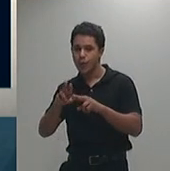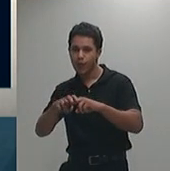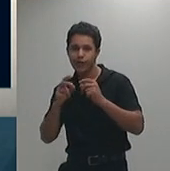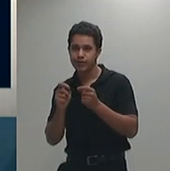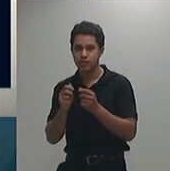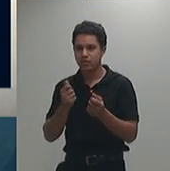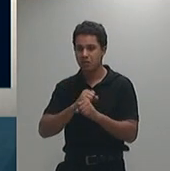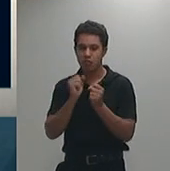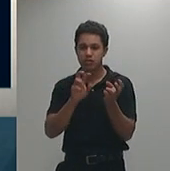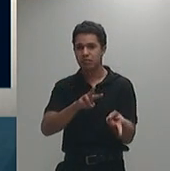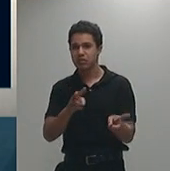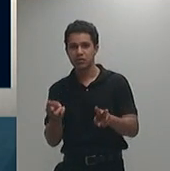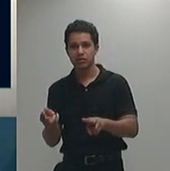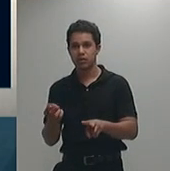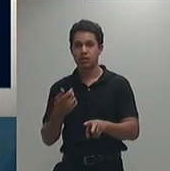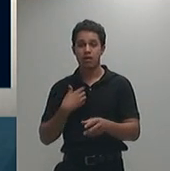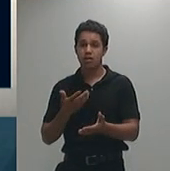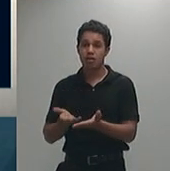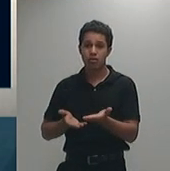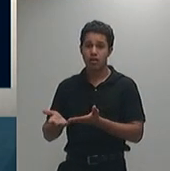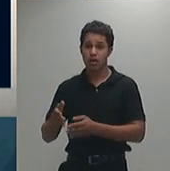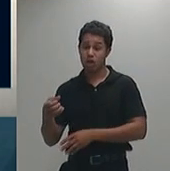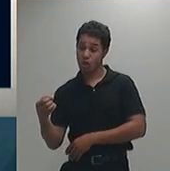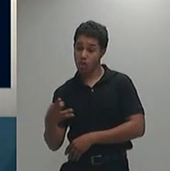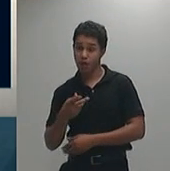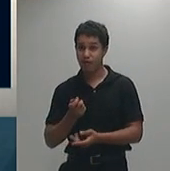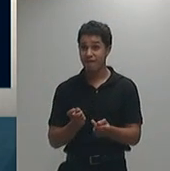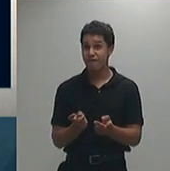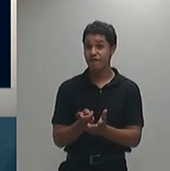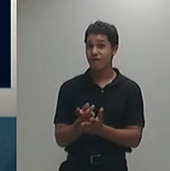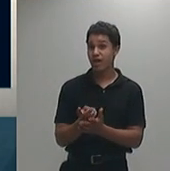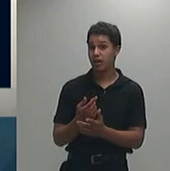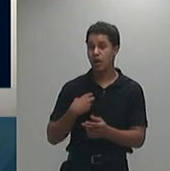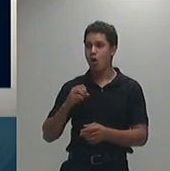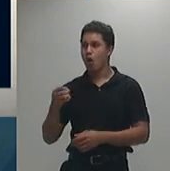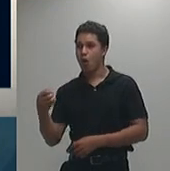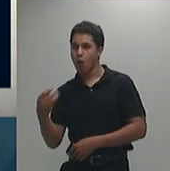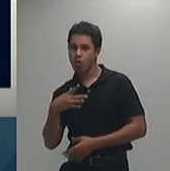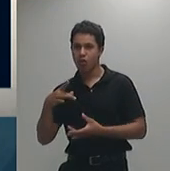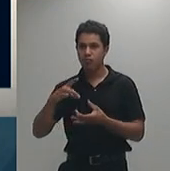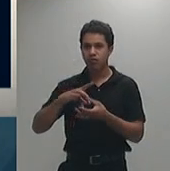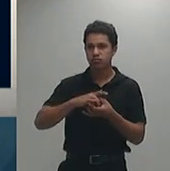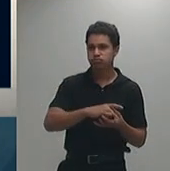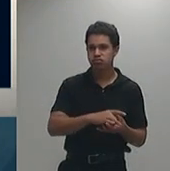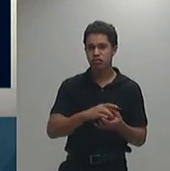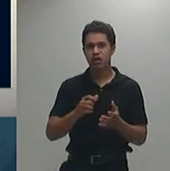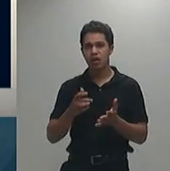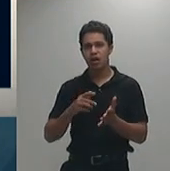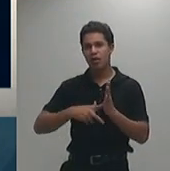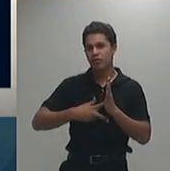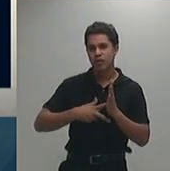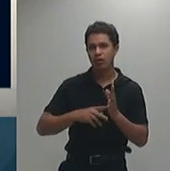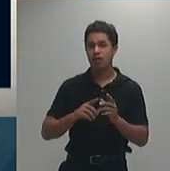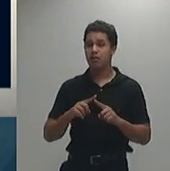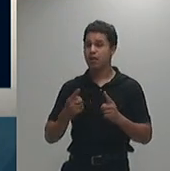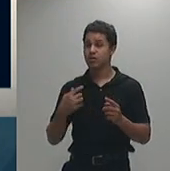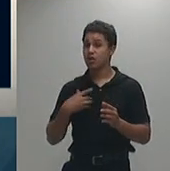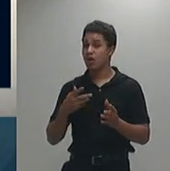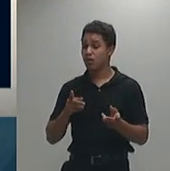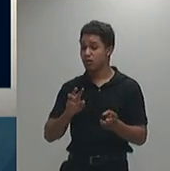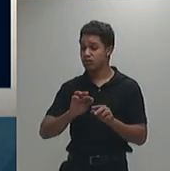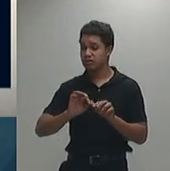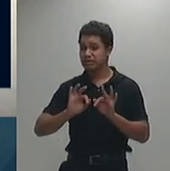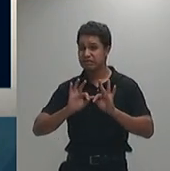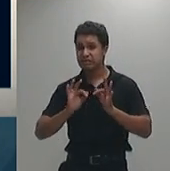não se trata de uma nova venda o novo vínculo contratual nas mera migração de uma categoria do plano coletivo